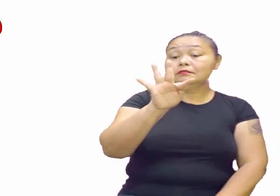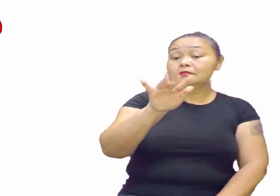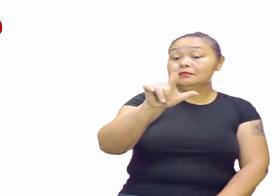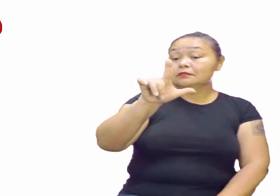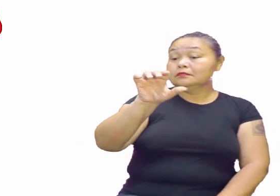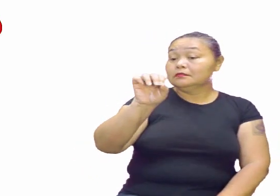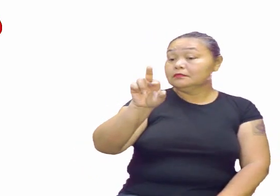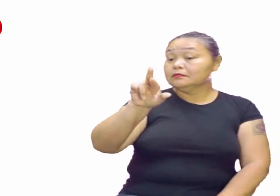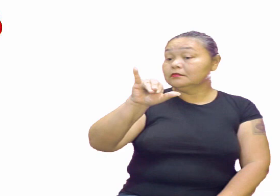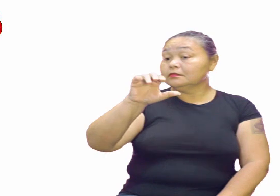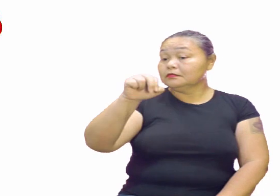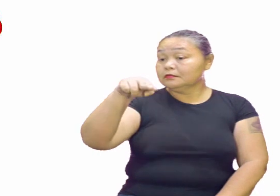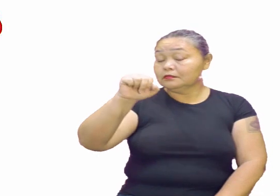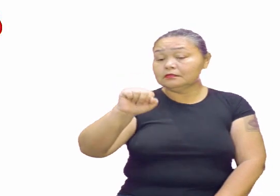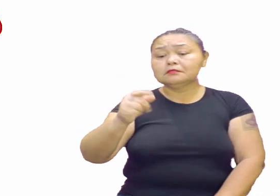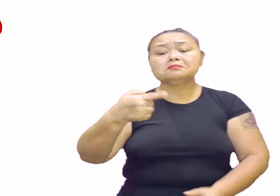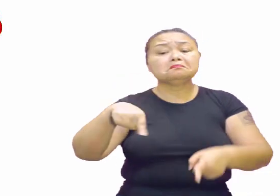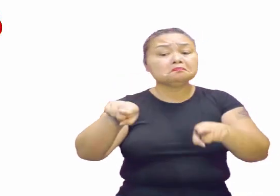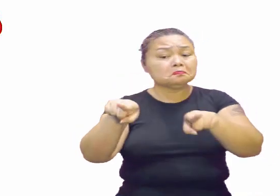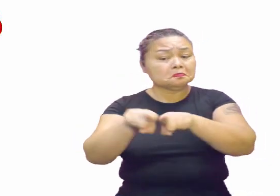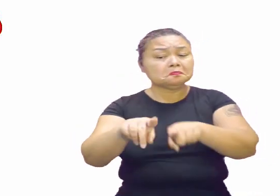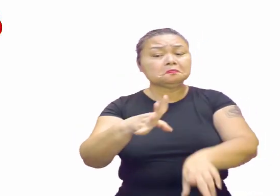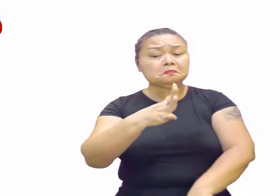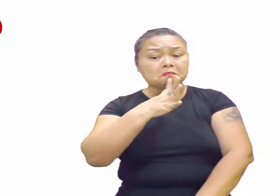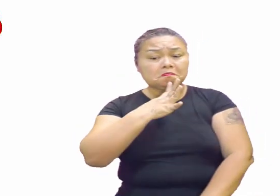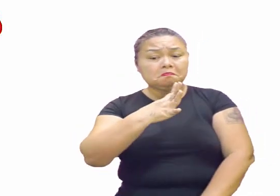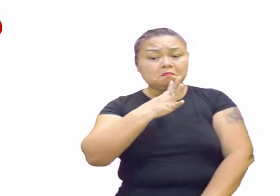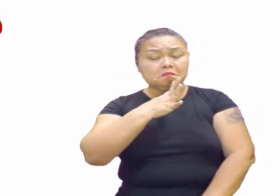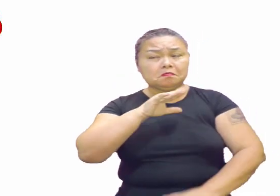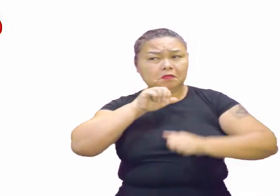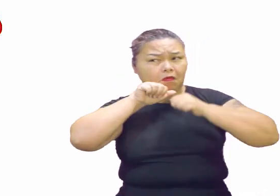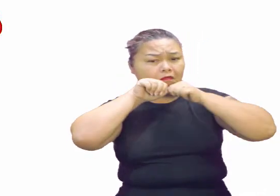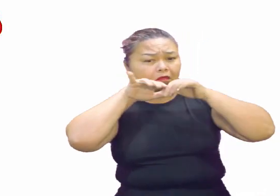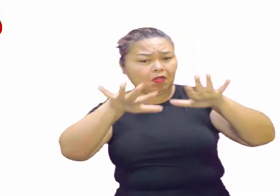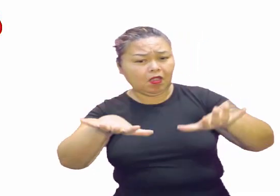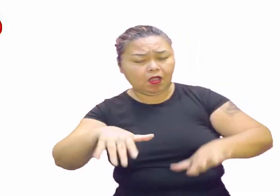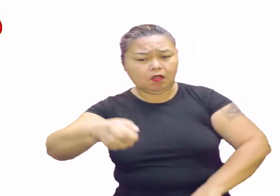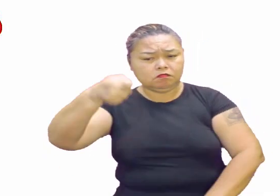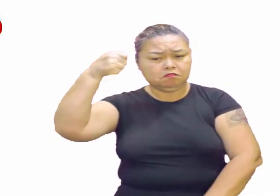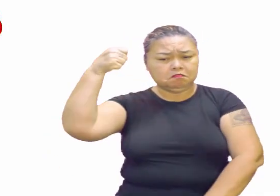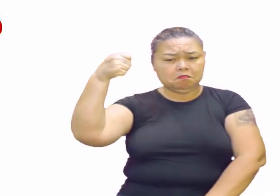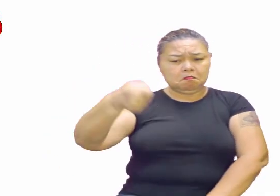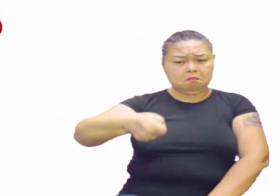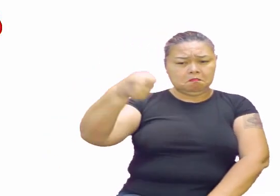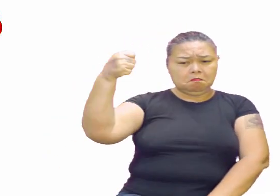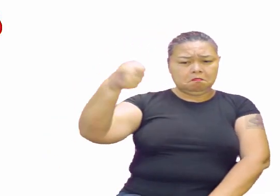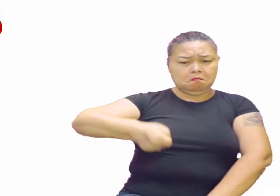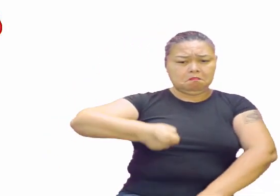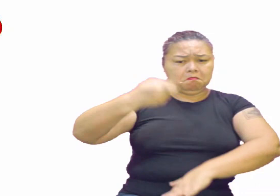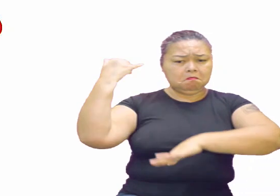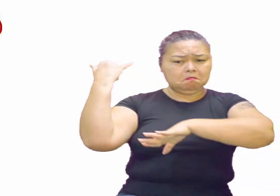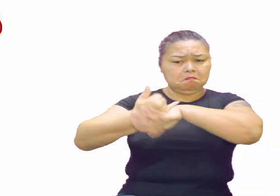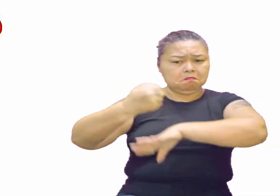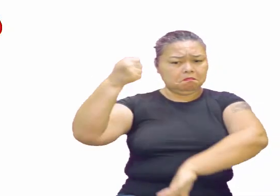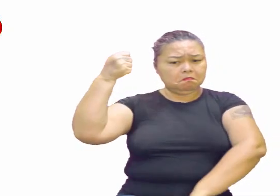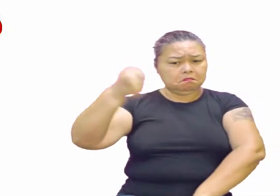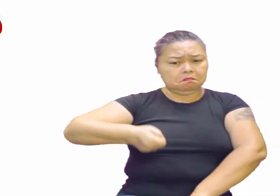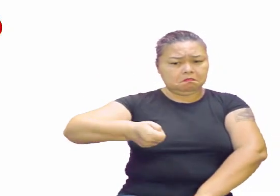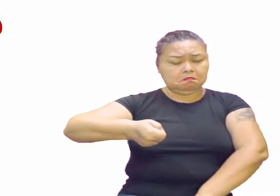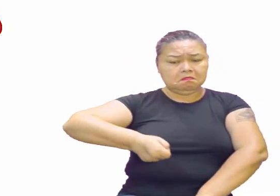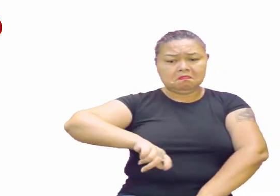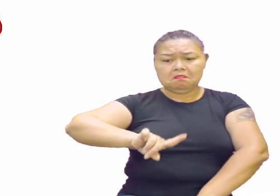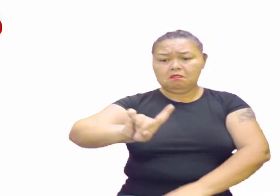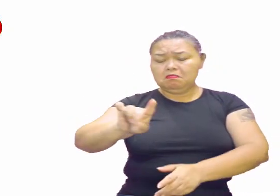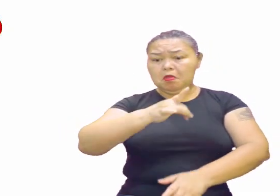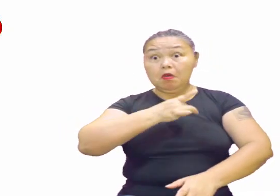Floriano era também chamado de Floriano de Ferro. Ele tocou o terror, não quer